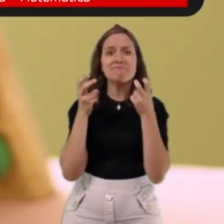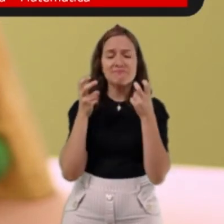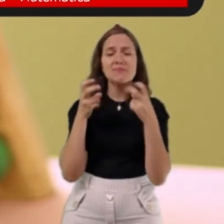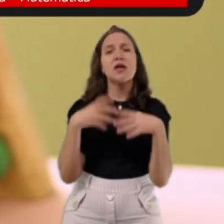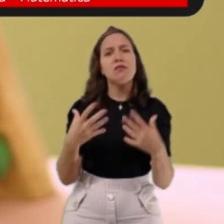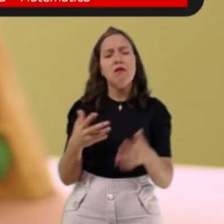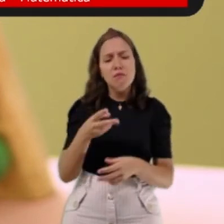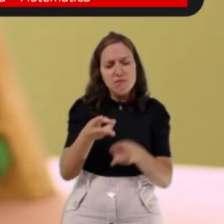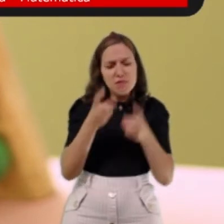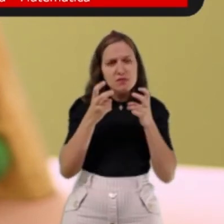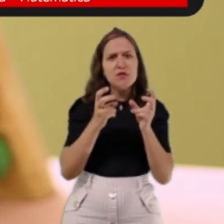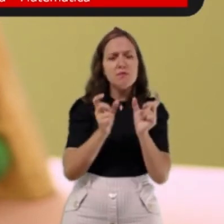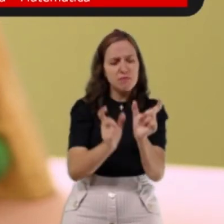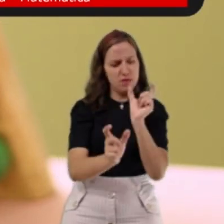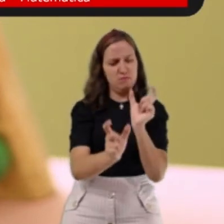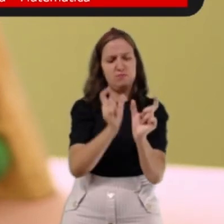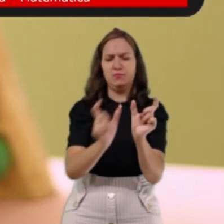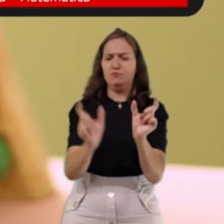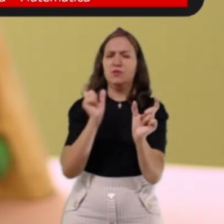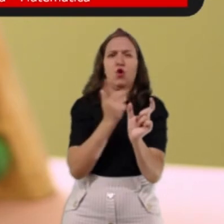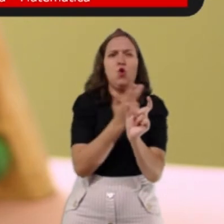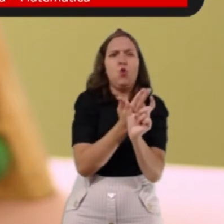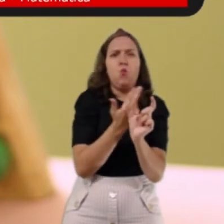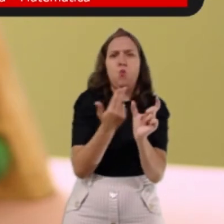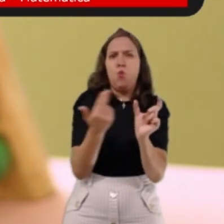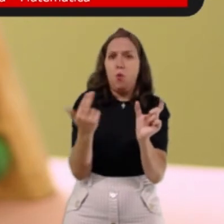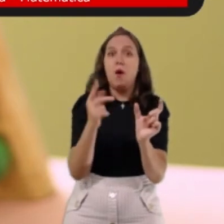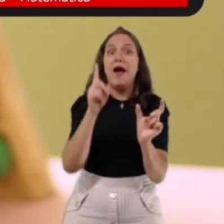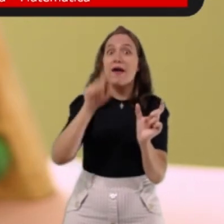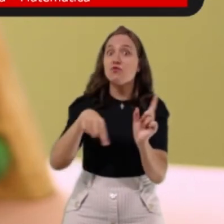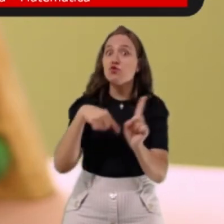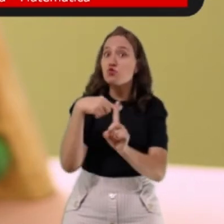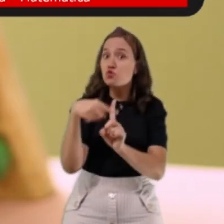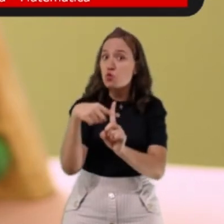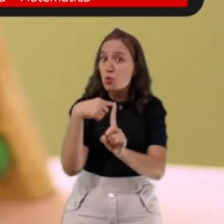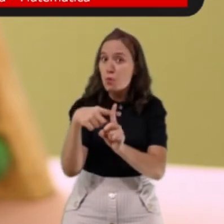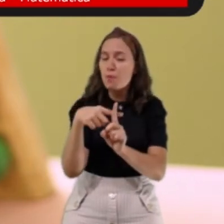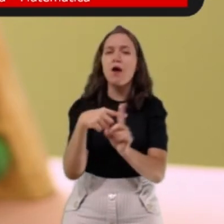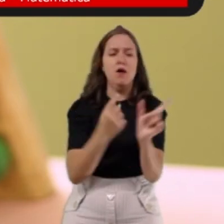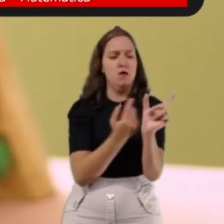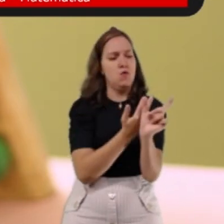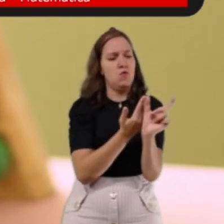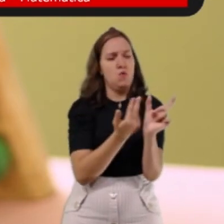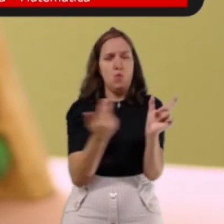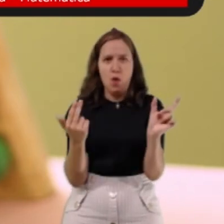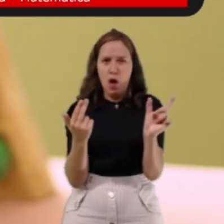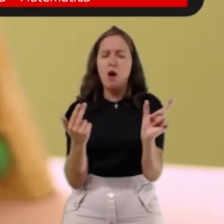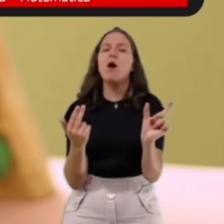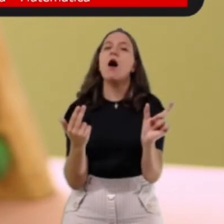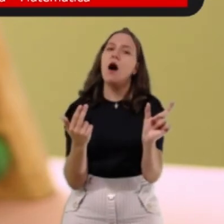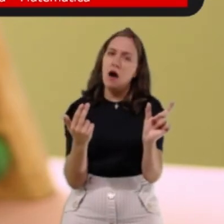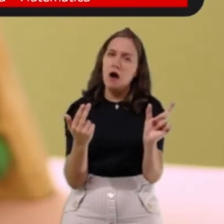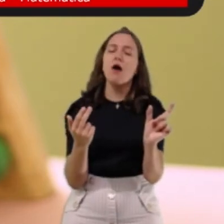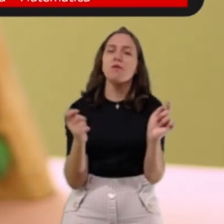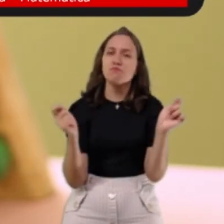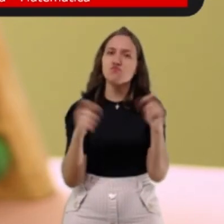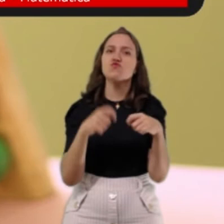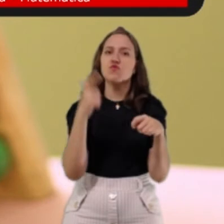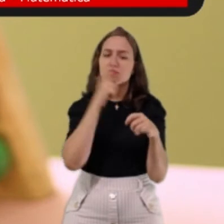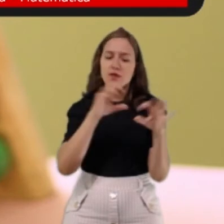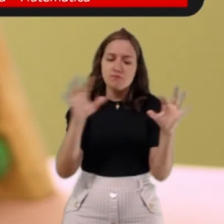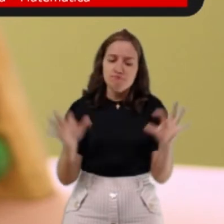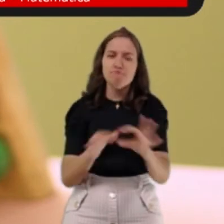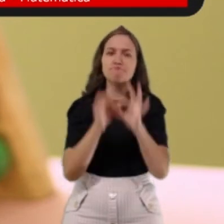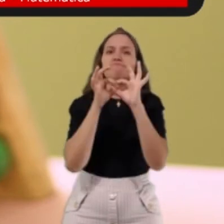coisas que estão em comum essas coisas que estão só mando estão termos comuns não temos ser e a gente vai poder